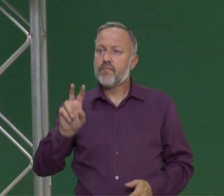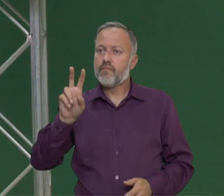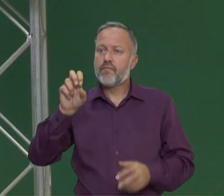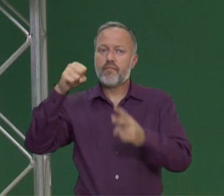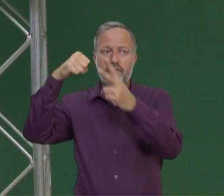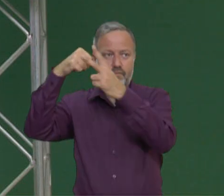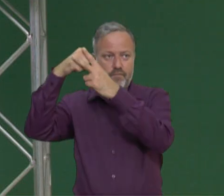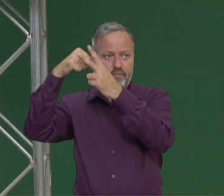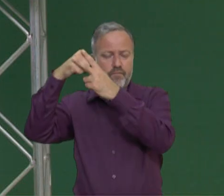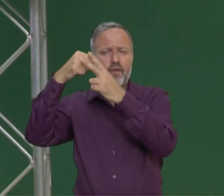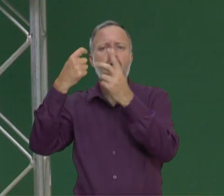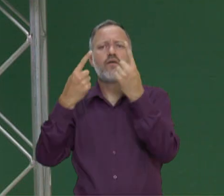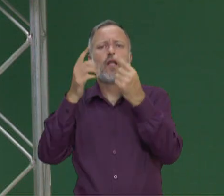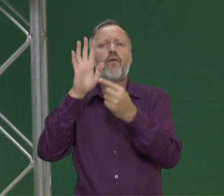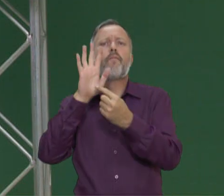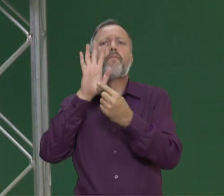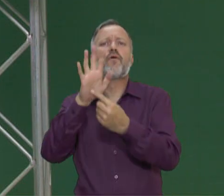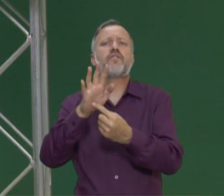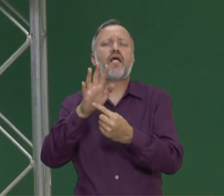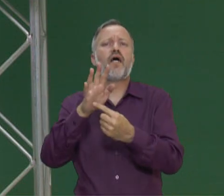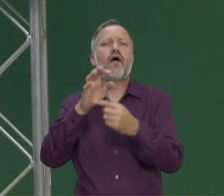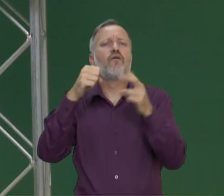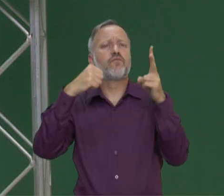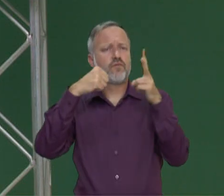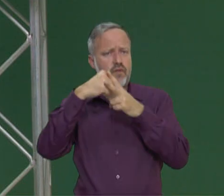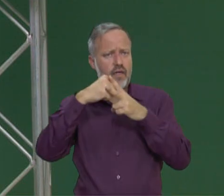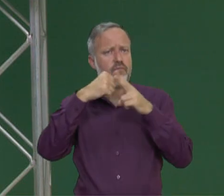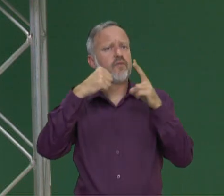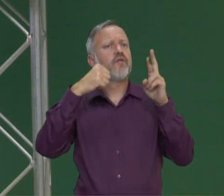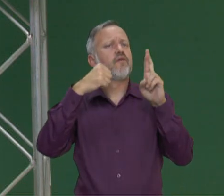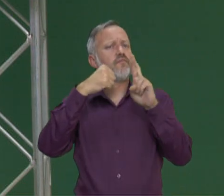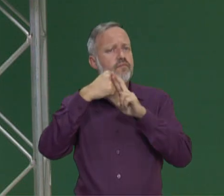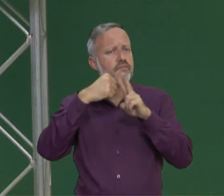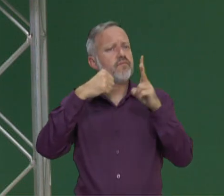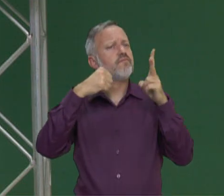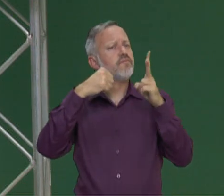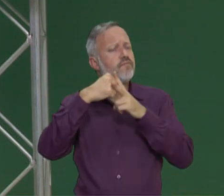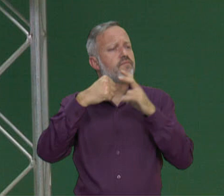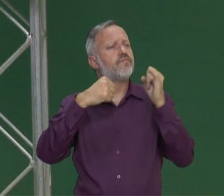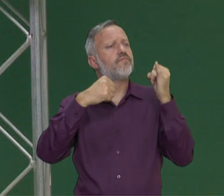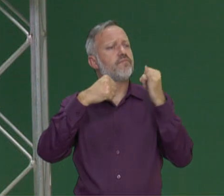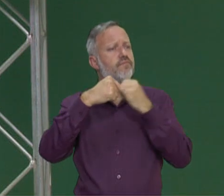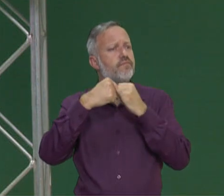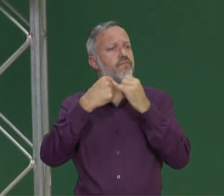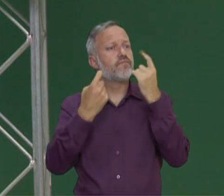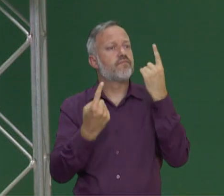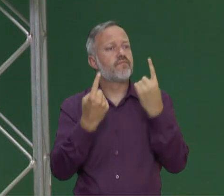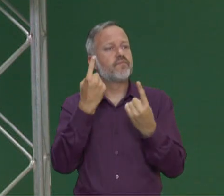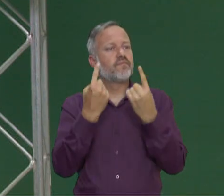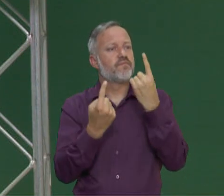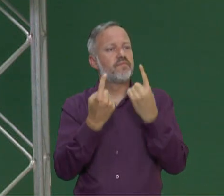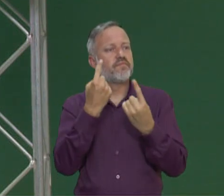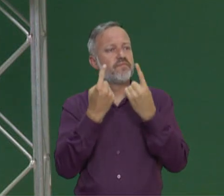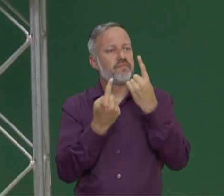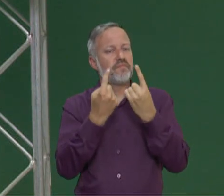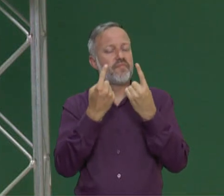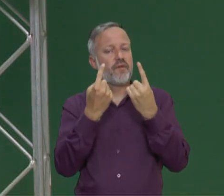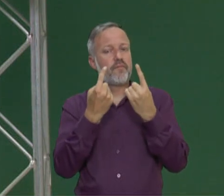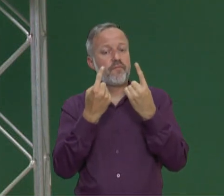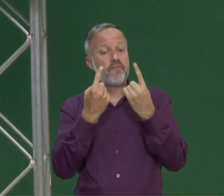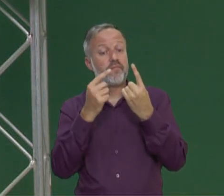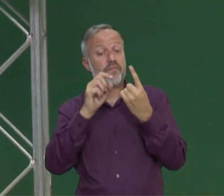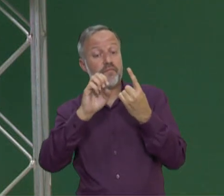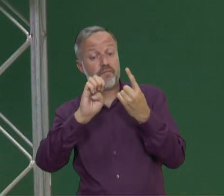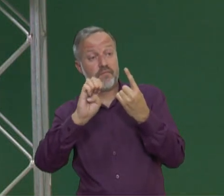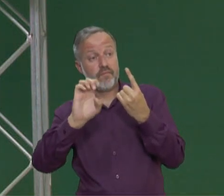que são regulares e quais são irregulares? Como que faz mesmo? Eu procuro pelo sufixo ed. Então,